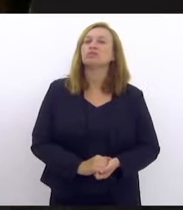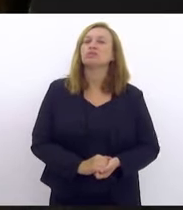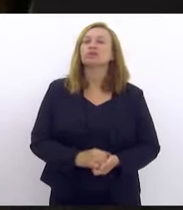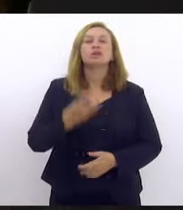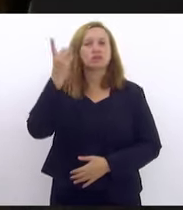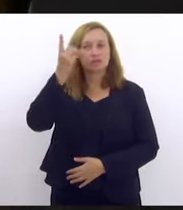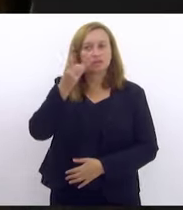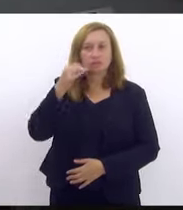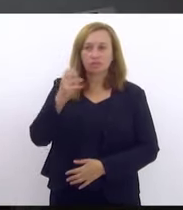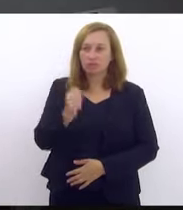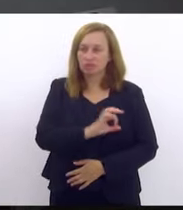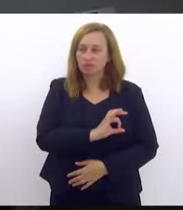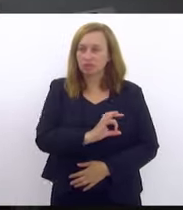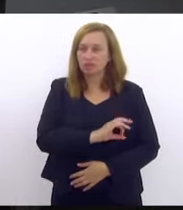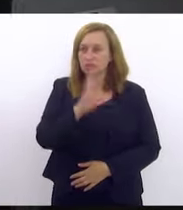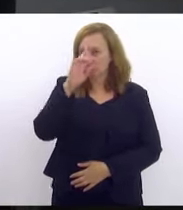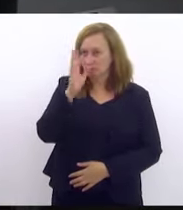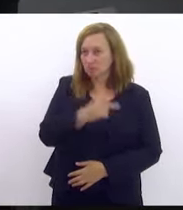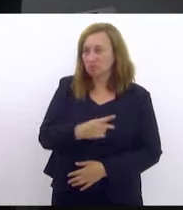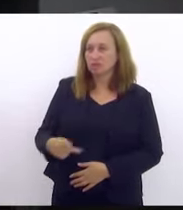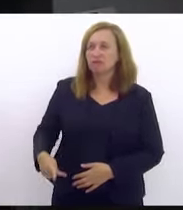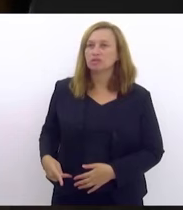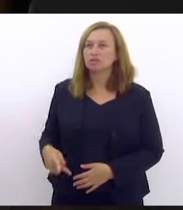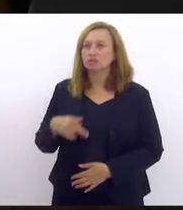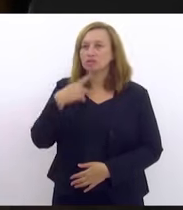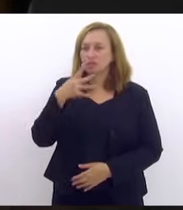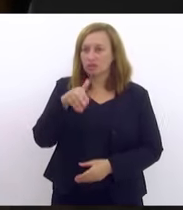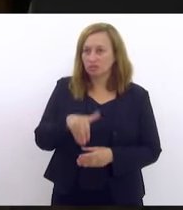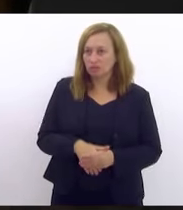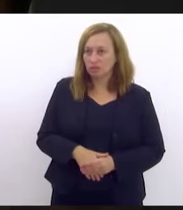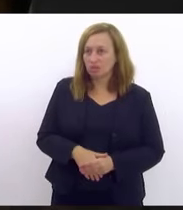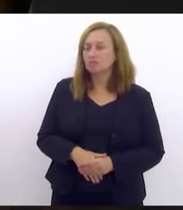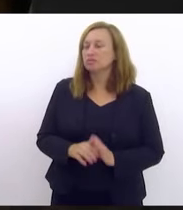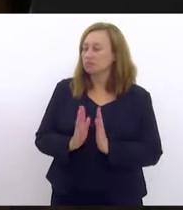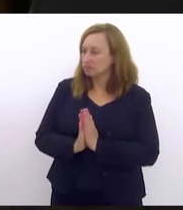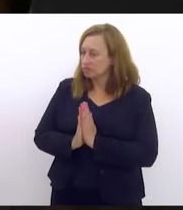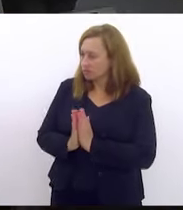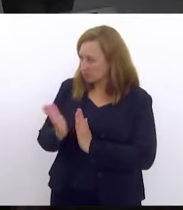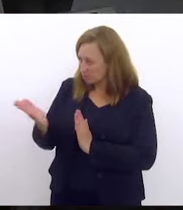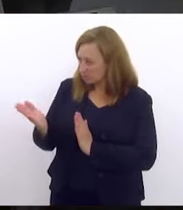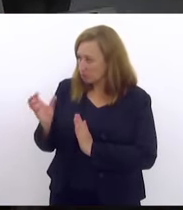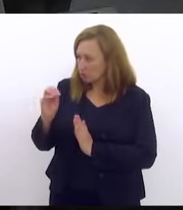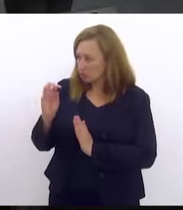Deputada Marta Rocha. Senhor presidente, manifestar meu voto. Por favor, Antônio.